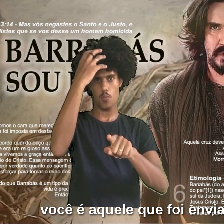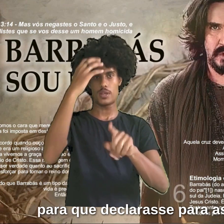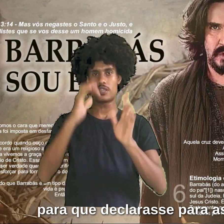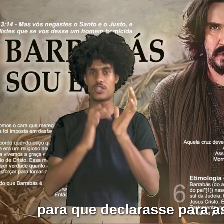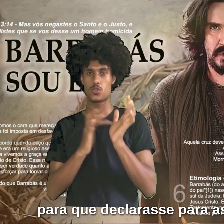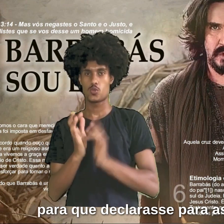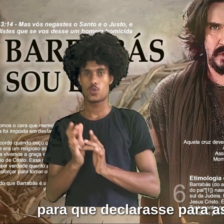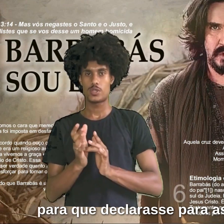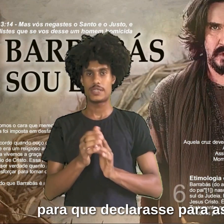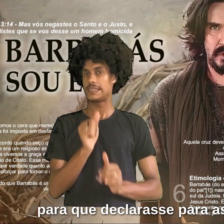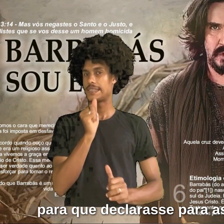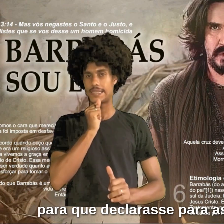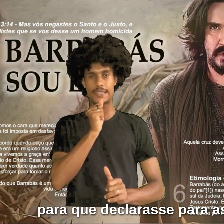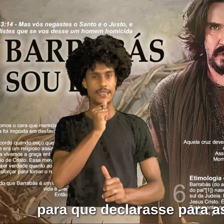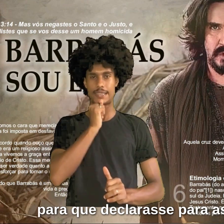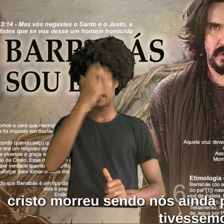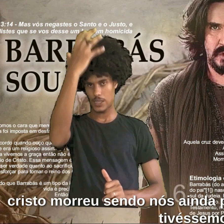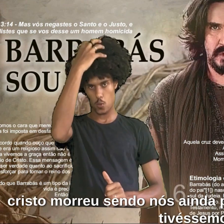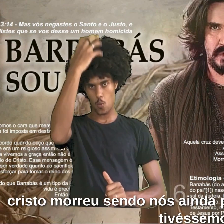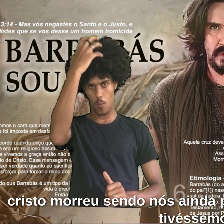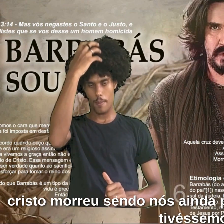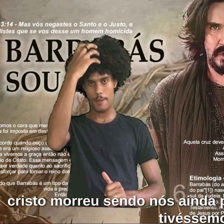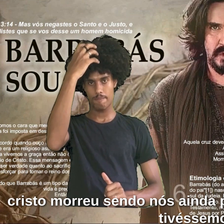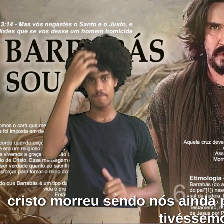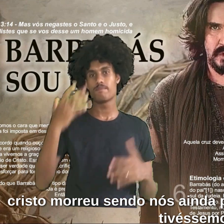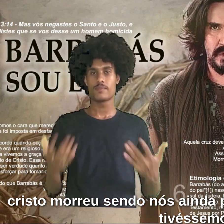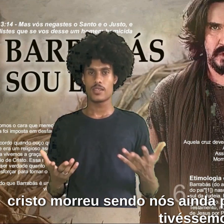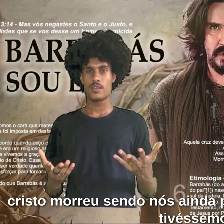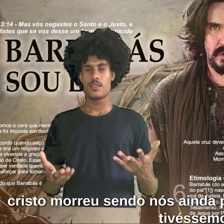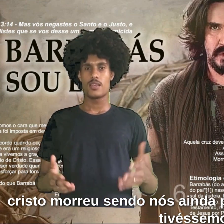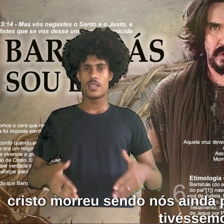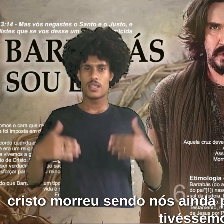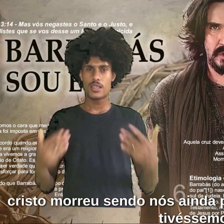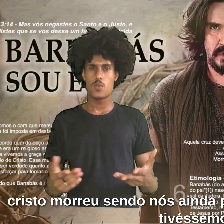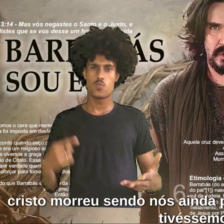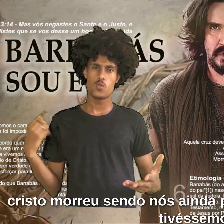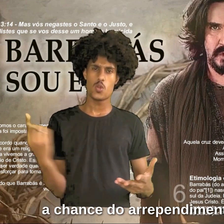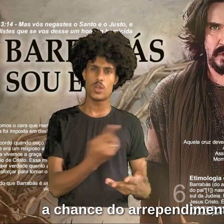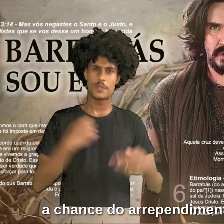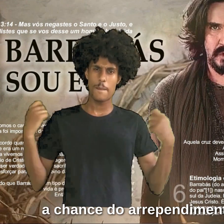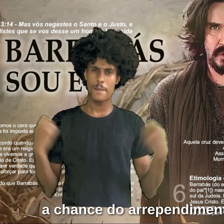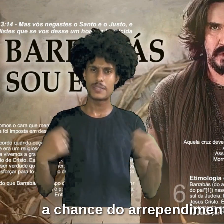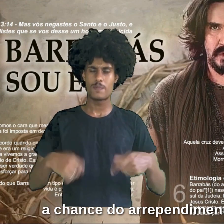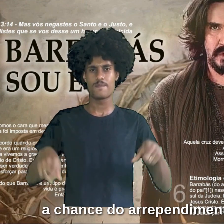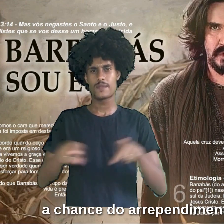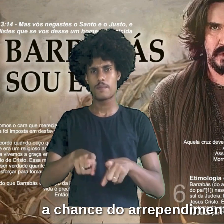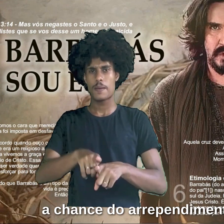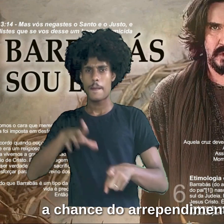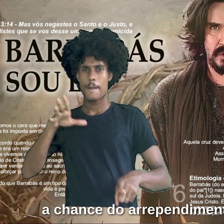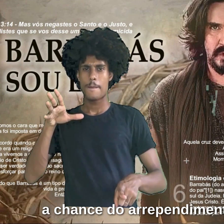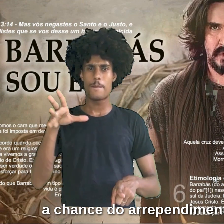emissário para que declarasse para as outras nações que Cristo morreu, sendo nós ainda pecadores, para que nós tivéssemos a chance do